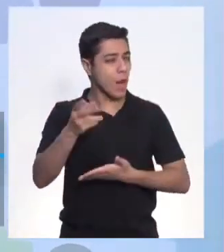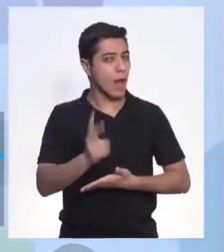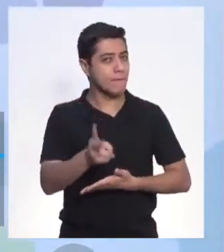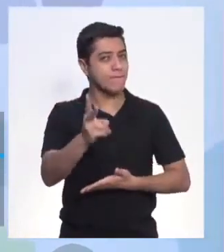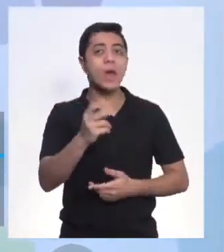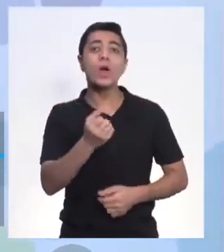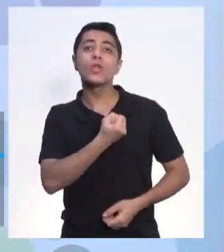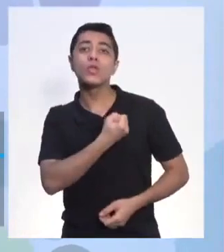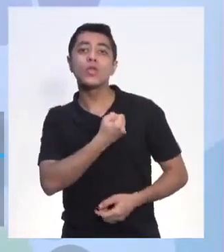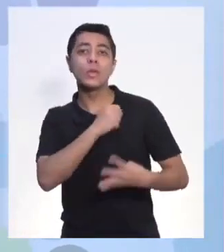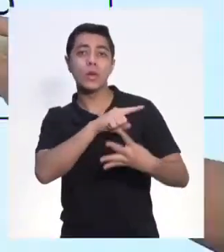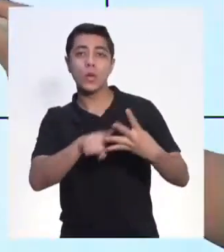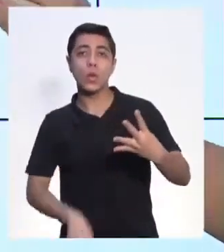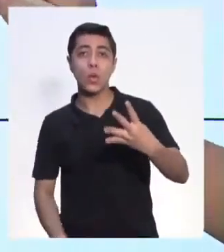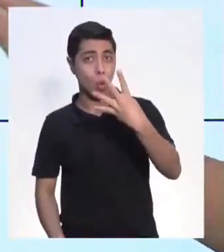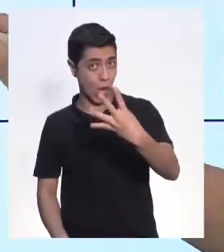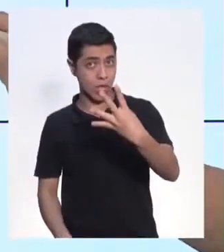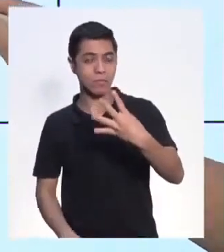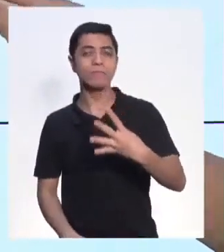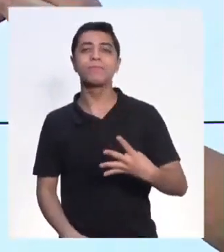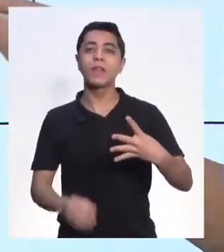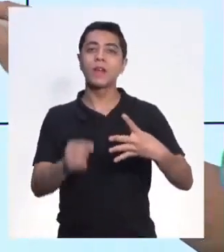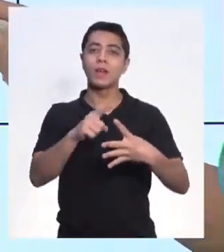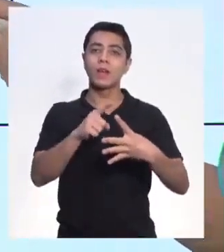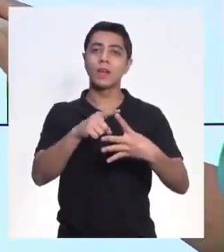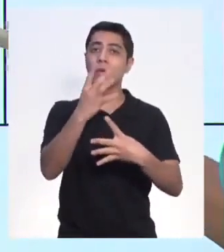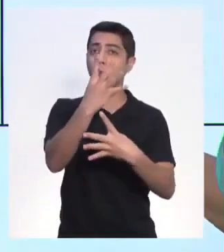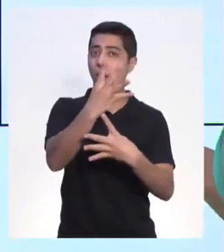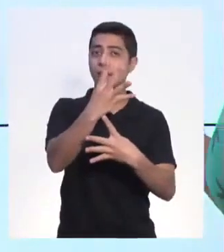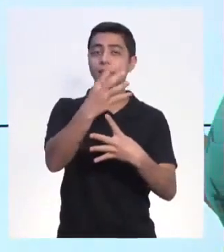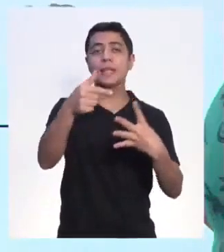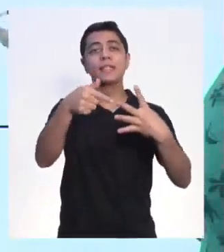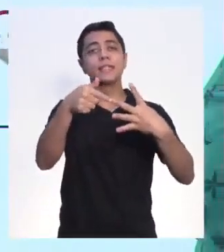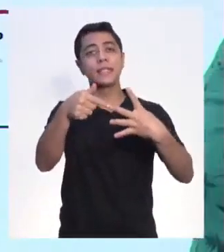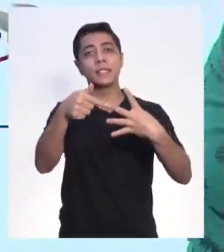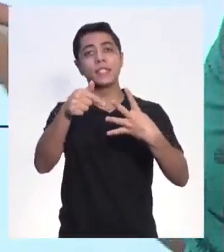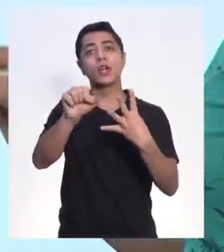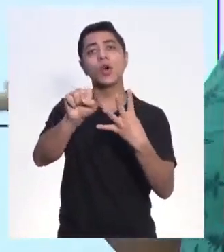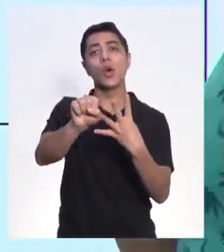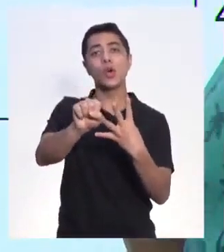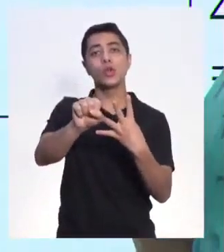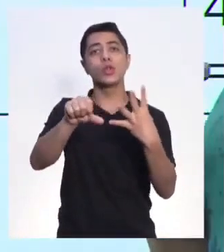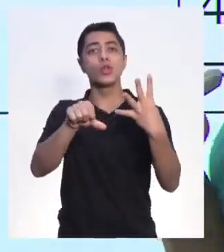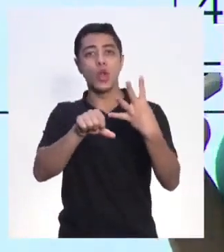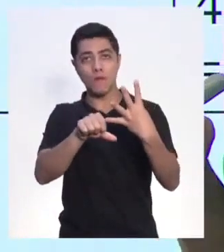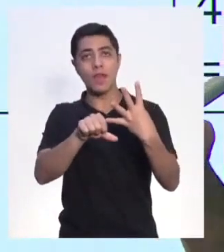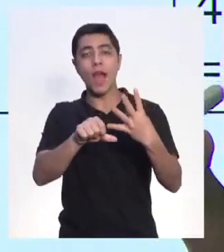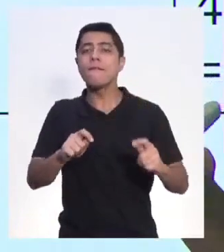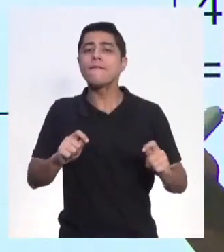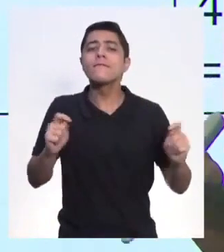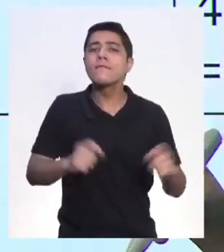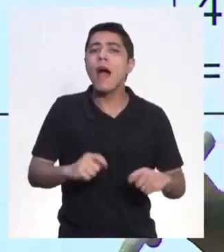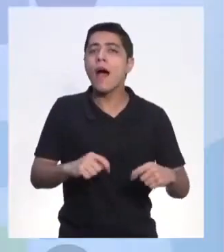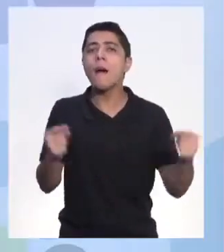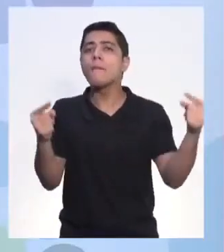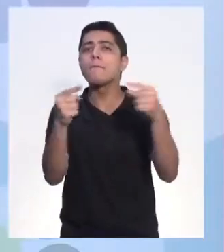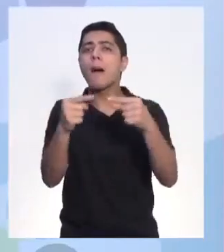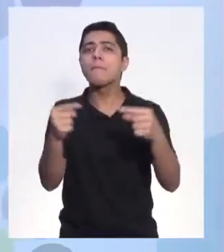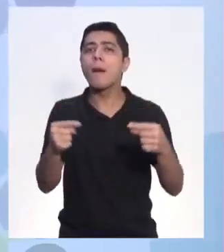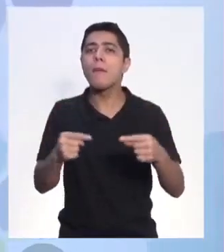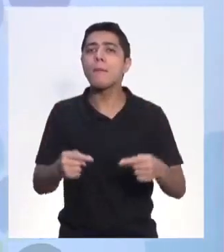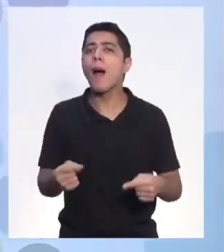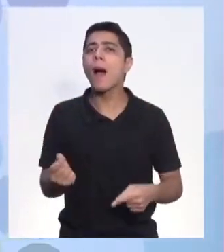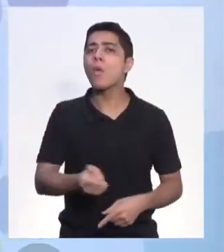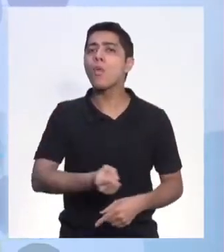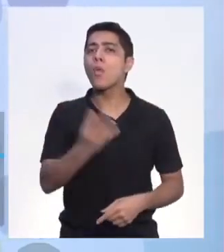elementos. 4, 7, 8 e 9. Quantas serão as possibilidades? Vou usar o